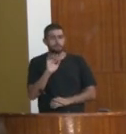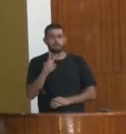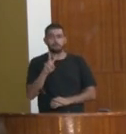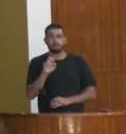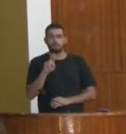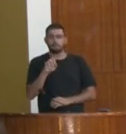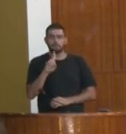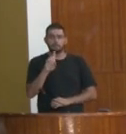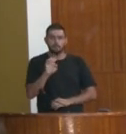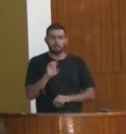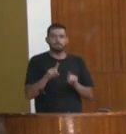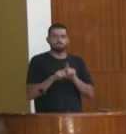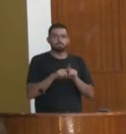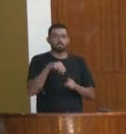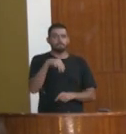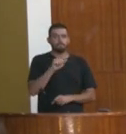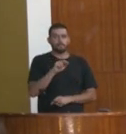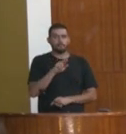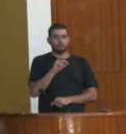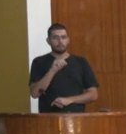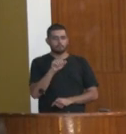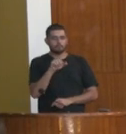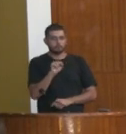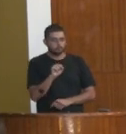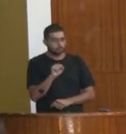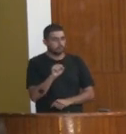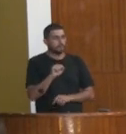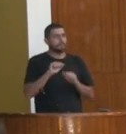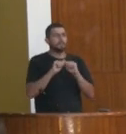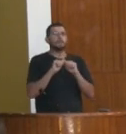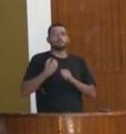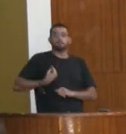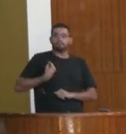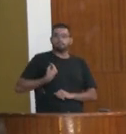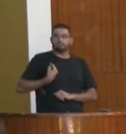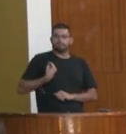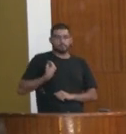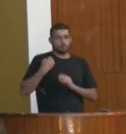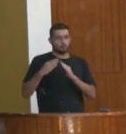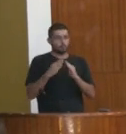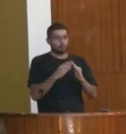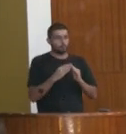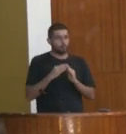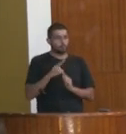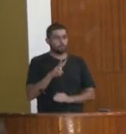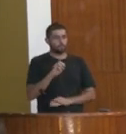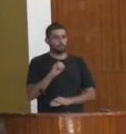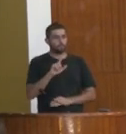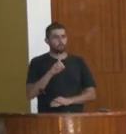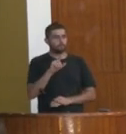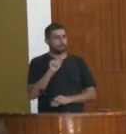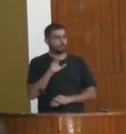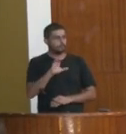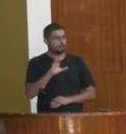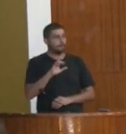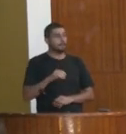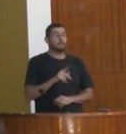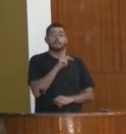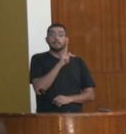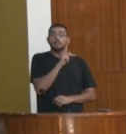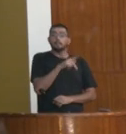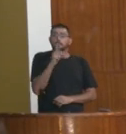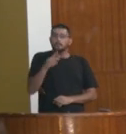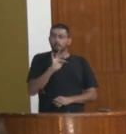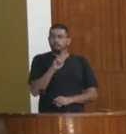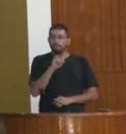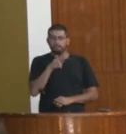senhor Marco Eusébio, presidente da Associação de Moradores da Voldac. Senhora Flávia, professora de Libras de Barra do